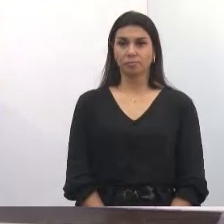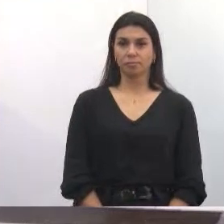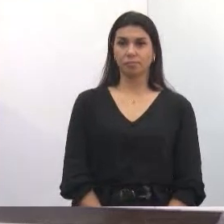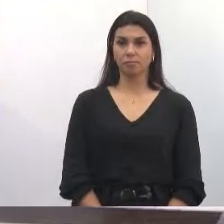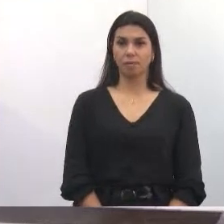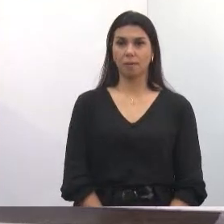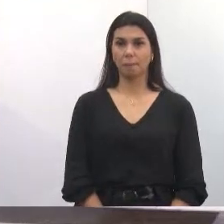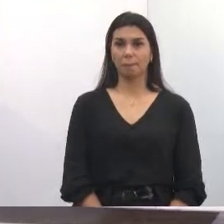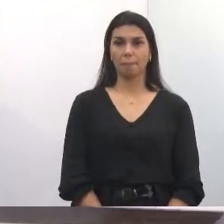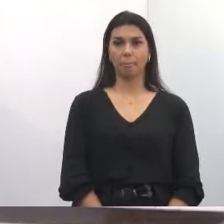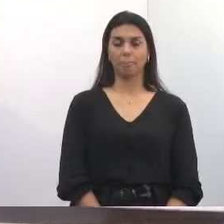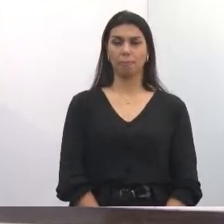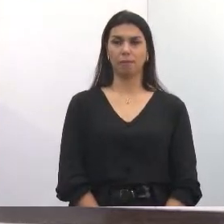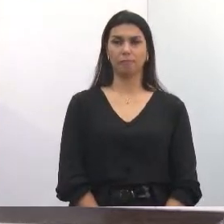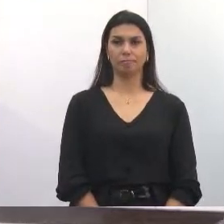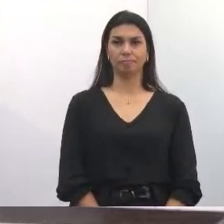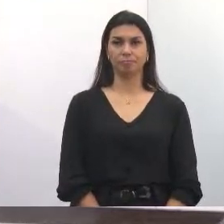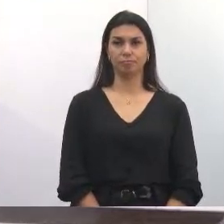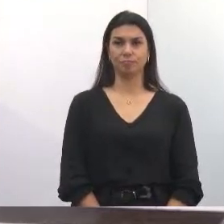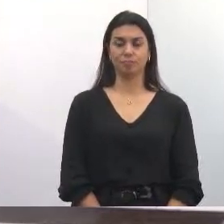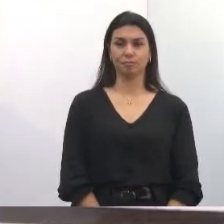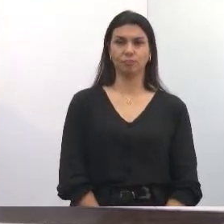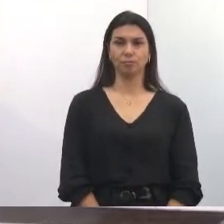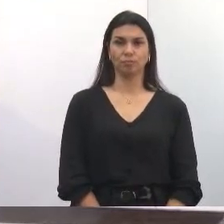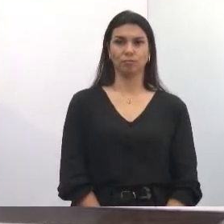Vou subir lá.